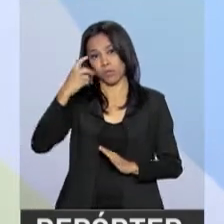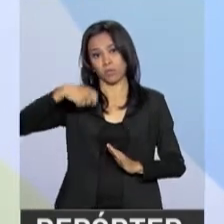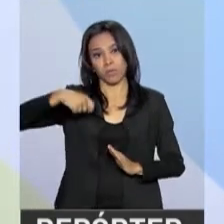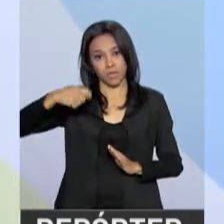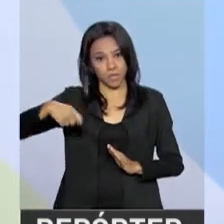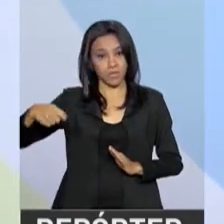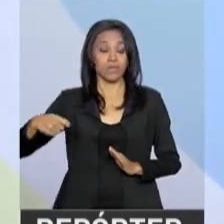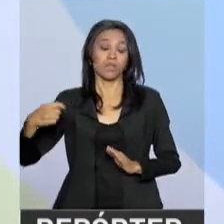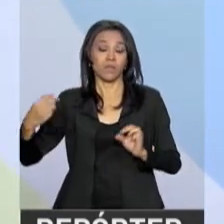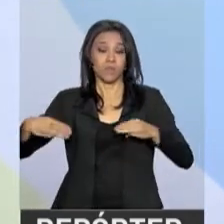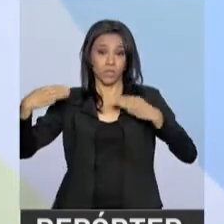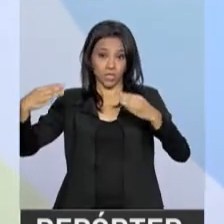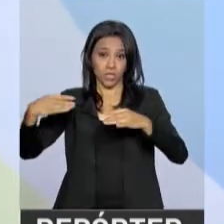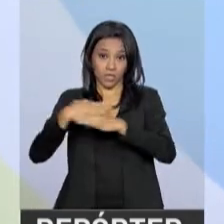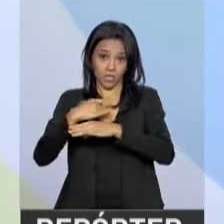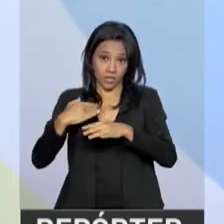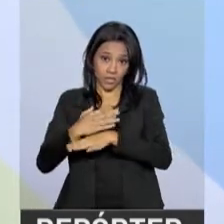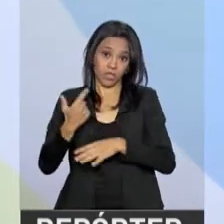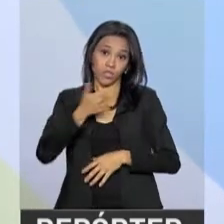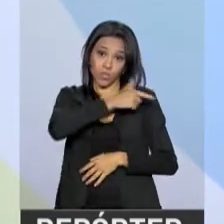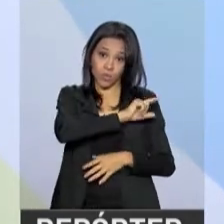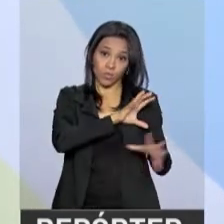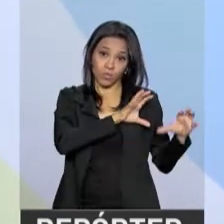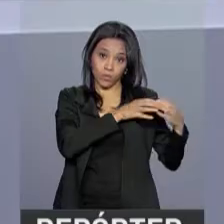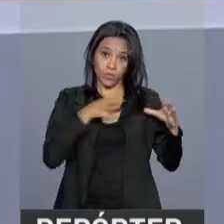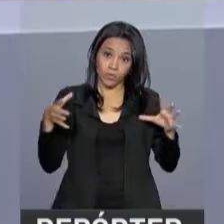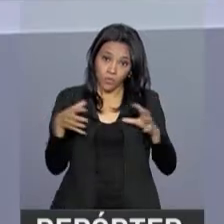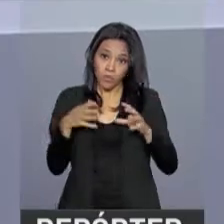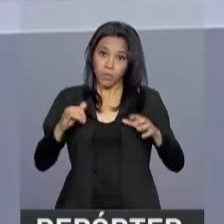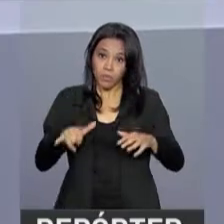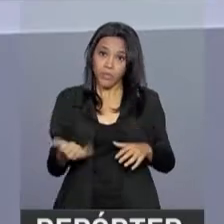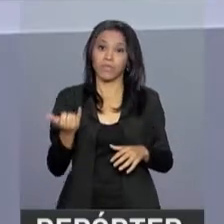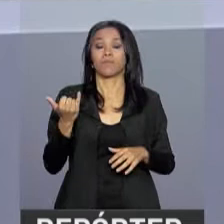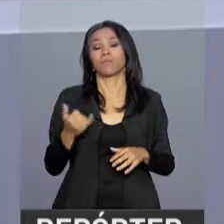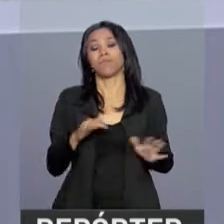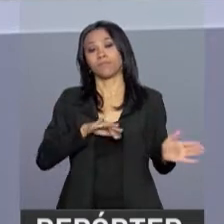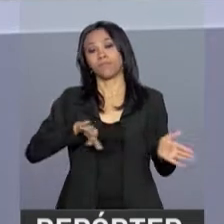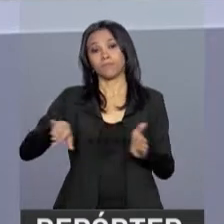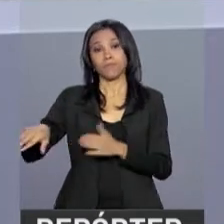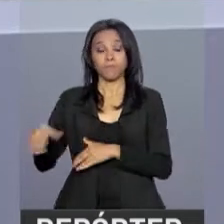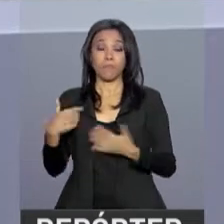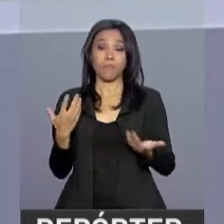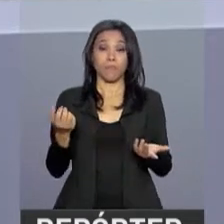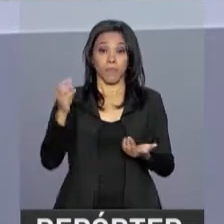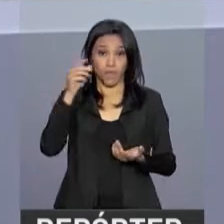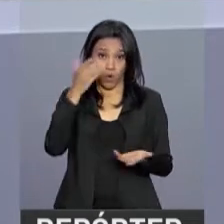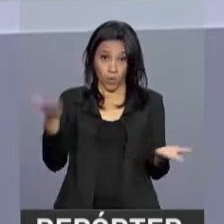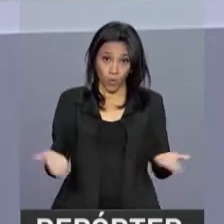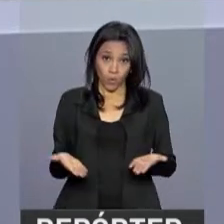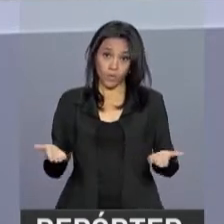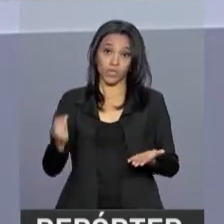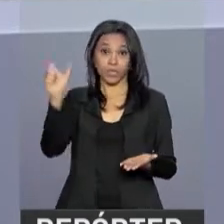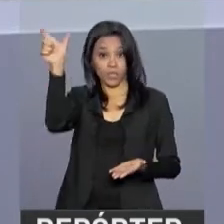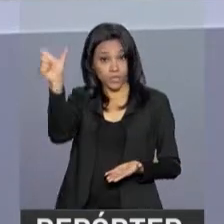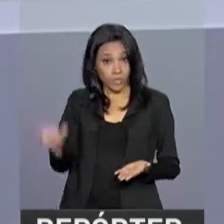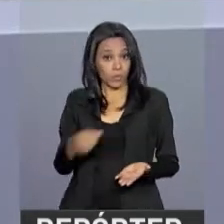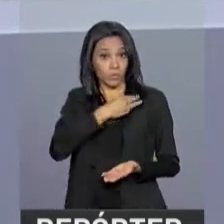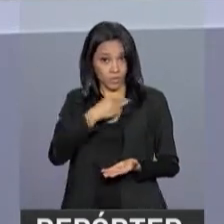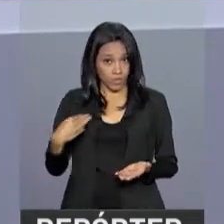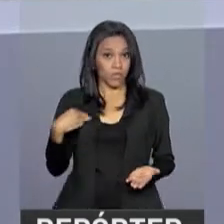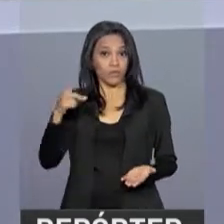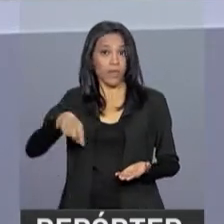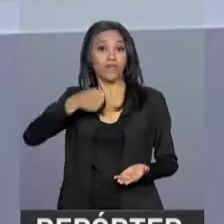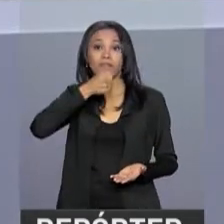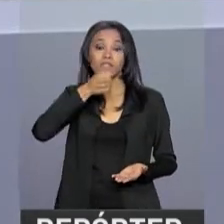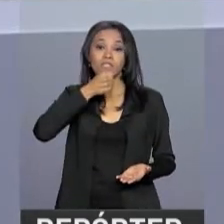Cidades e a SPU para que a gente possa, assim, aproveitar. A Alexandre Baldi foi o entrevistado do programa Por Dentro do Governo